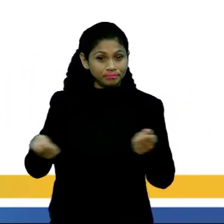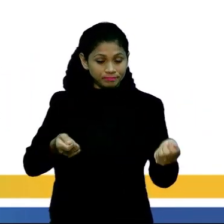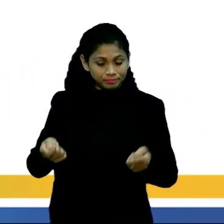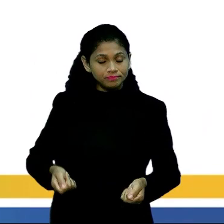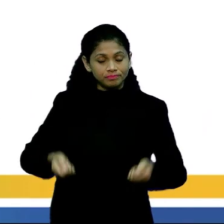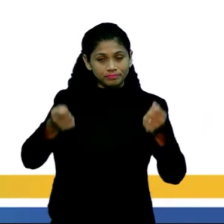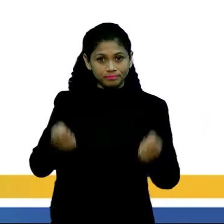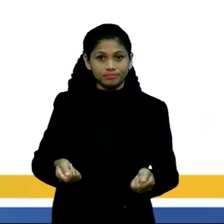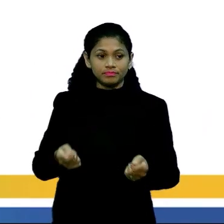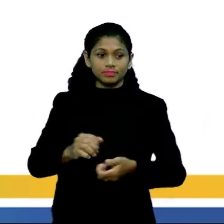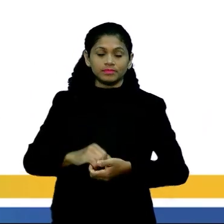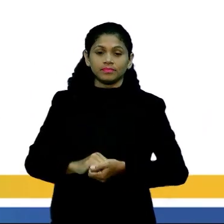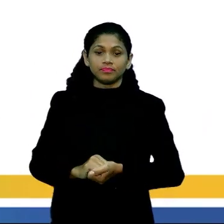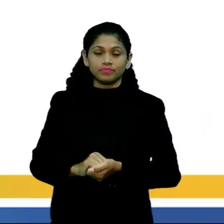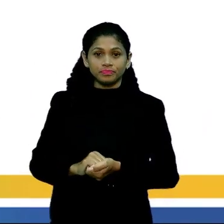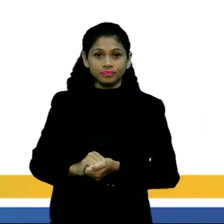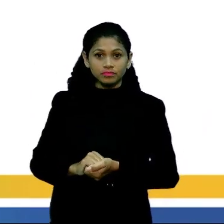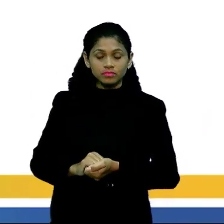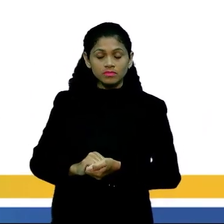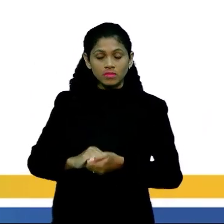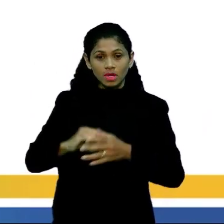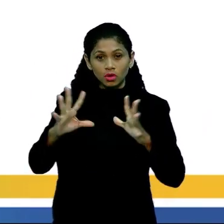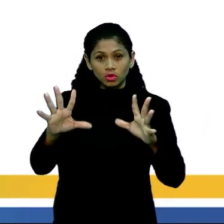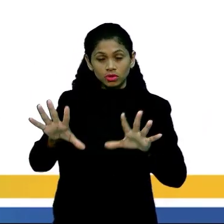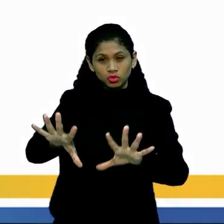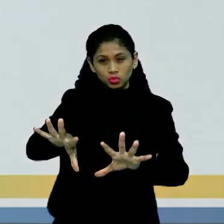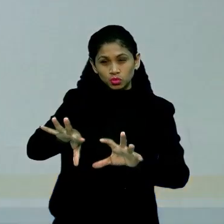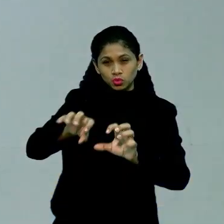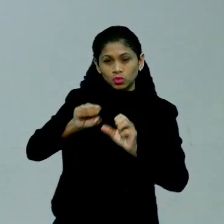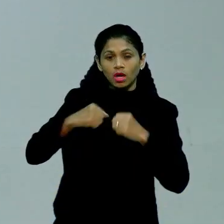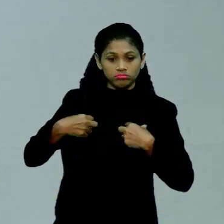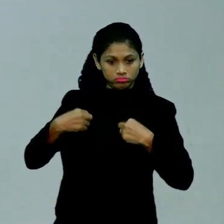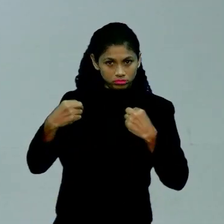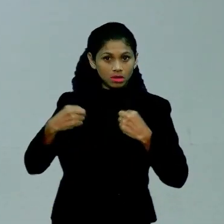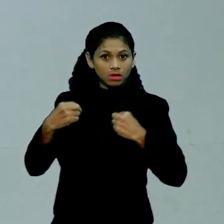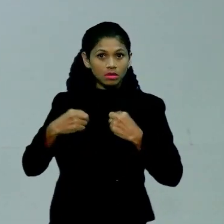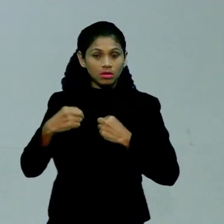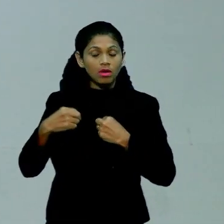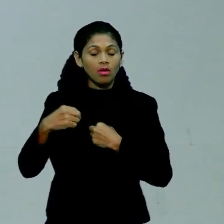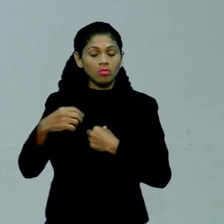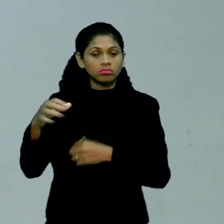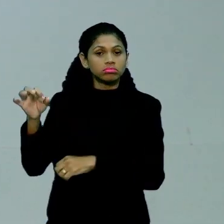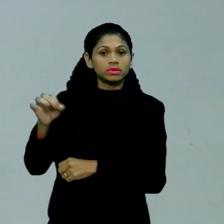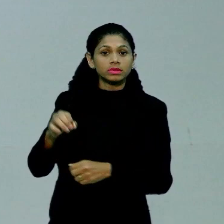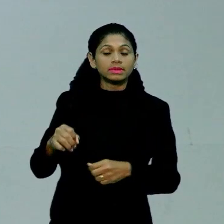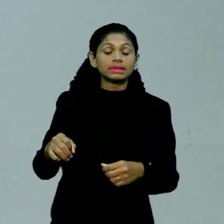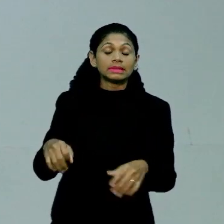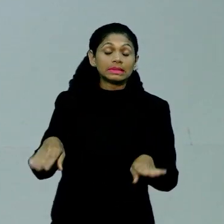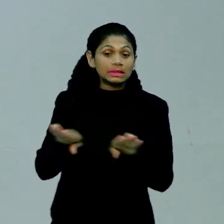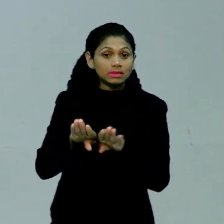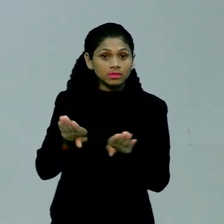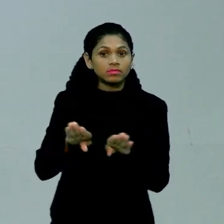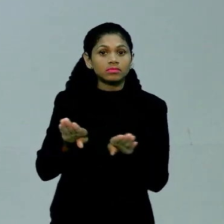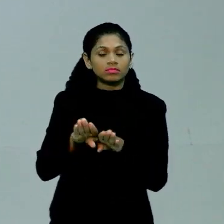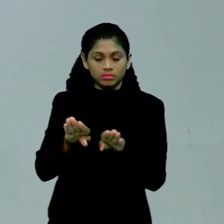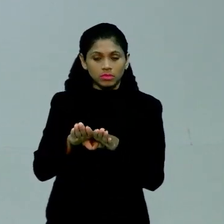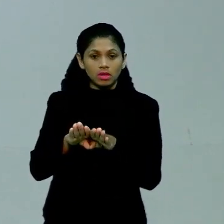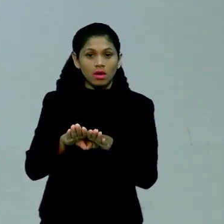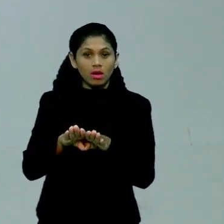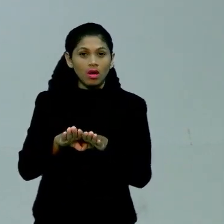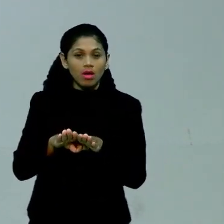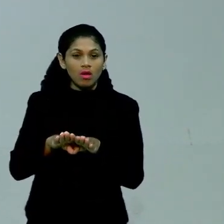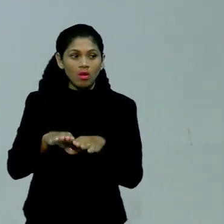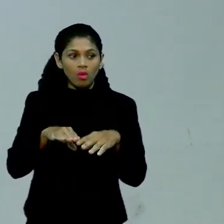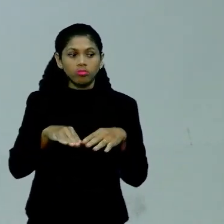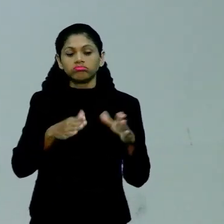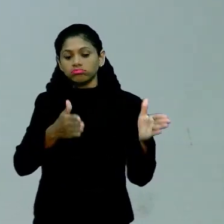ventilação. O processo de secagem de roupa no varal também é um processo de ventilação, né? Nós pensamos que é apenas